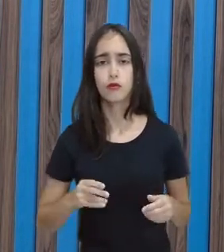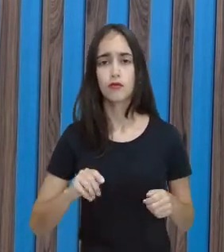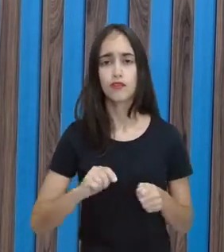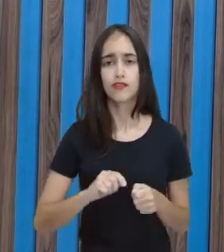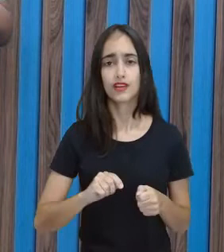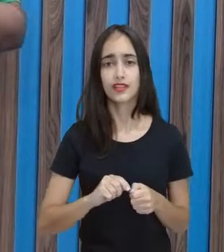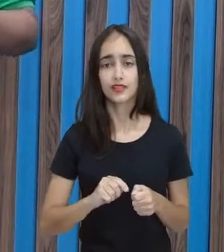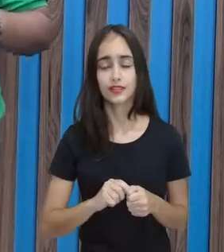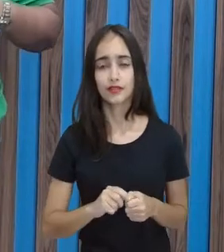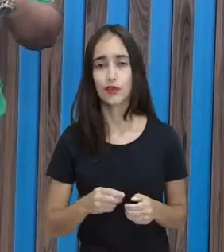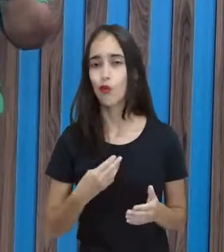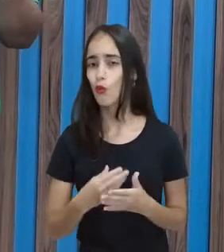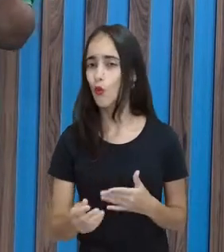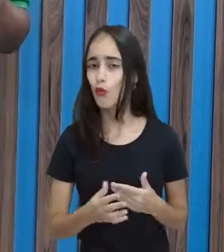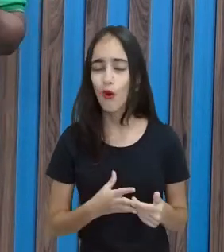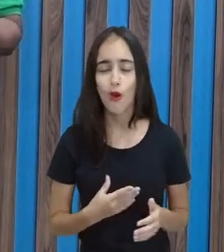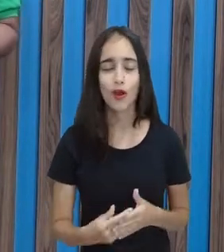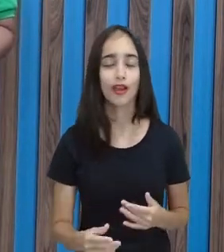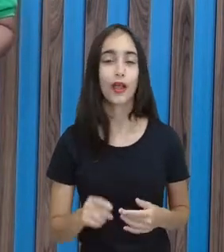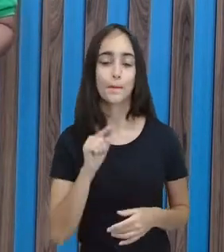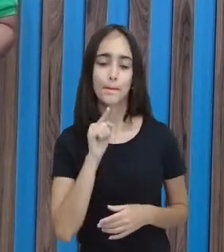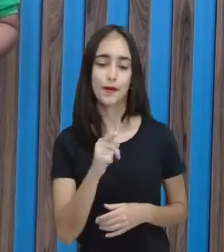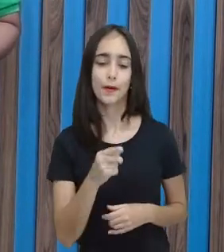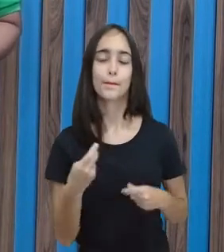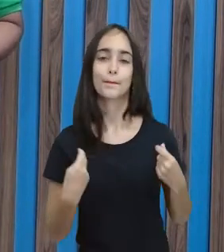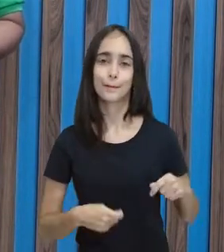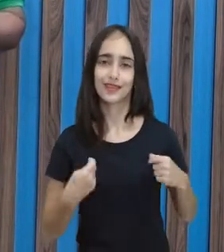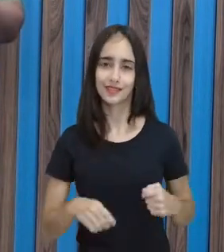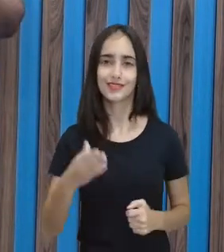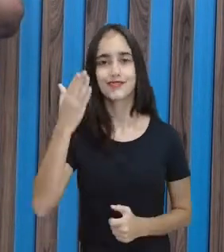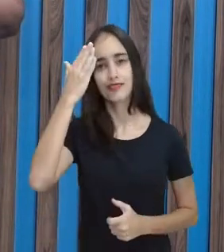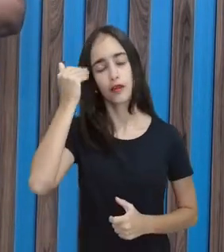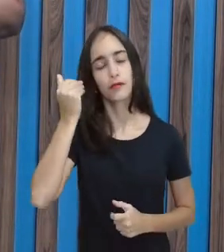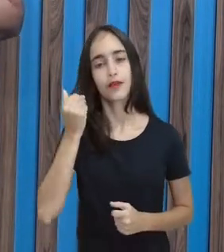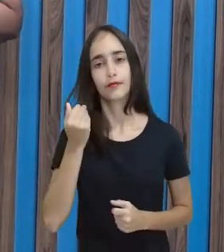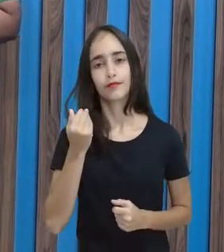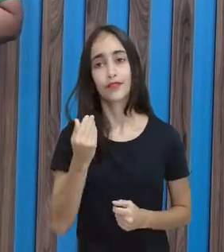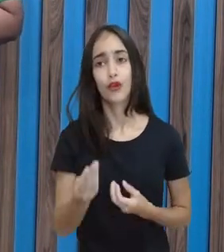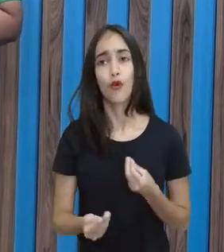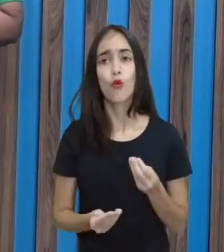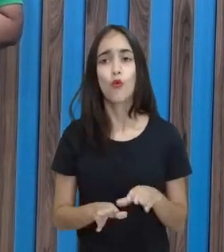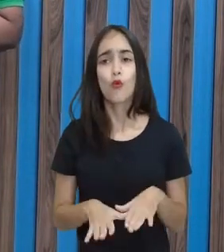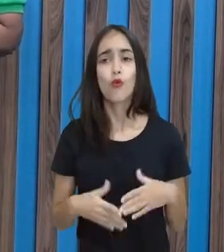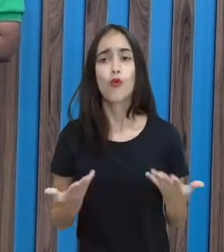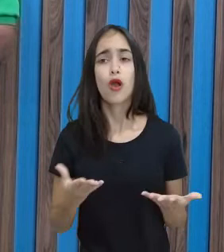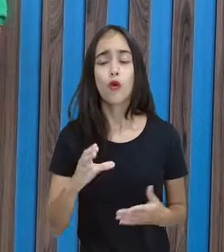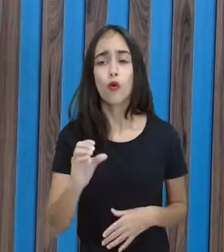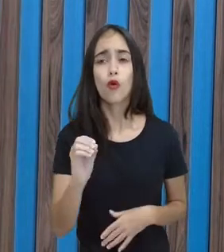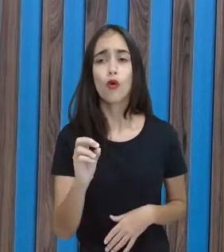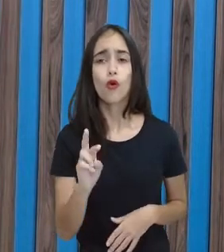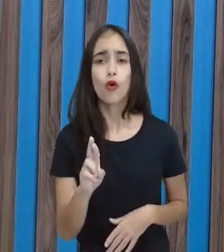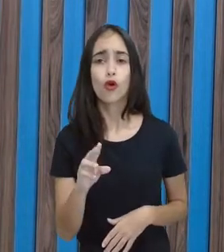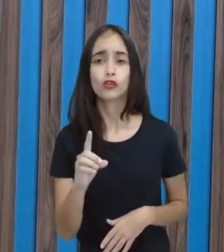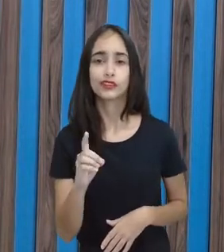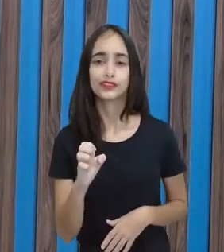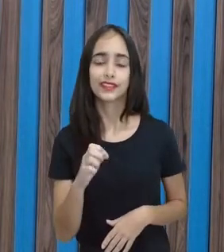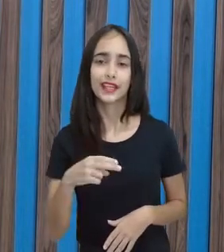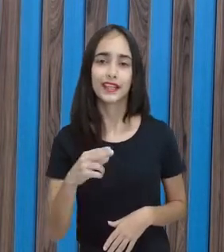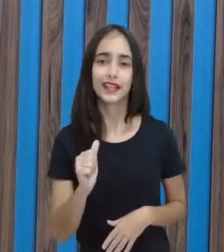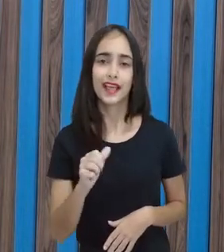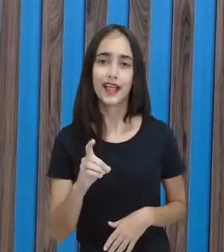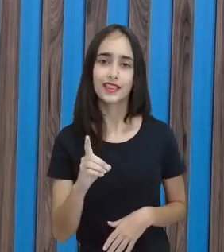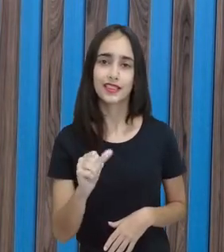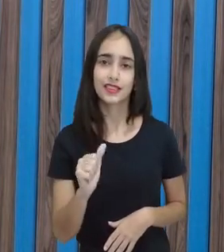ter as coordenadas desse plano. O que são essas coordenadas? Elas são